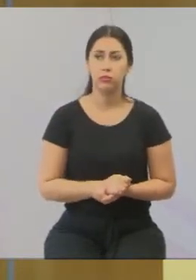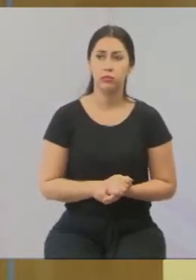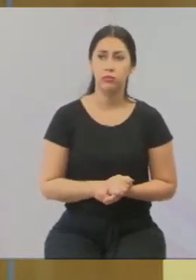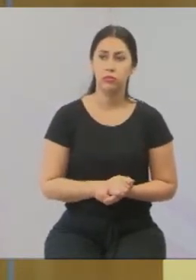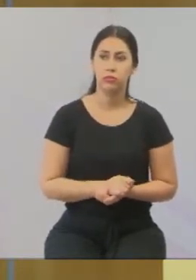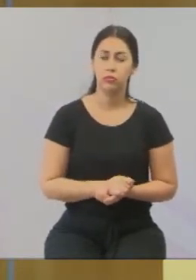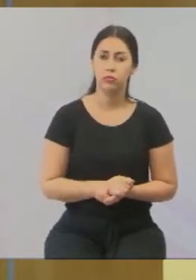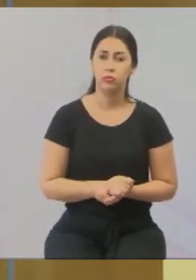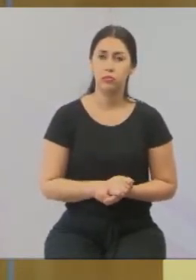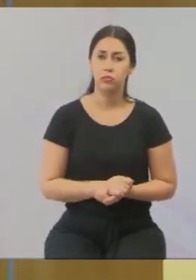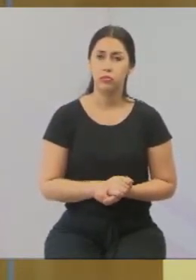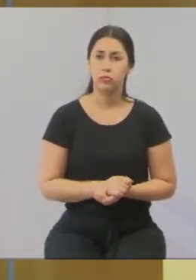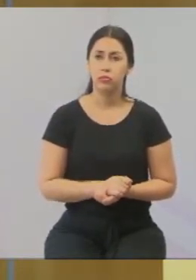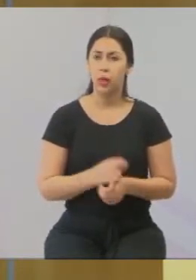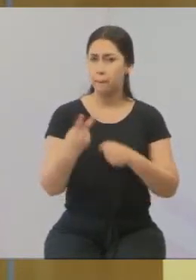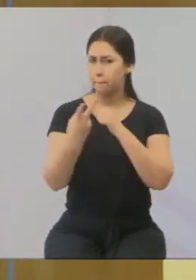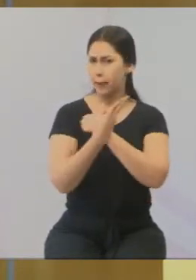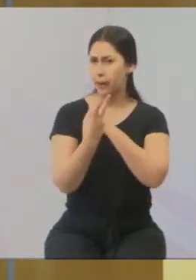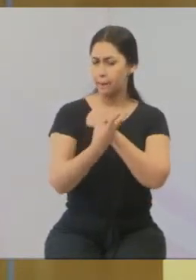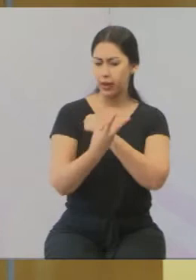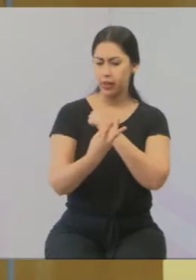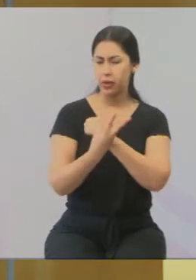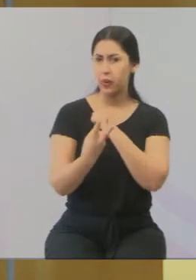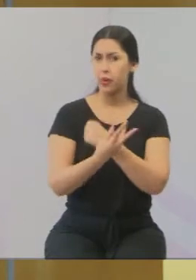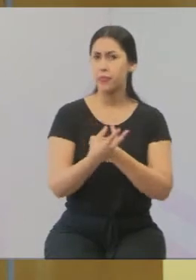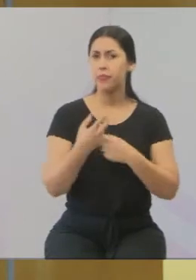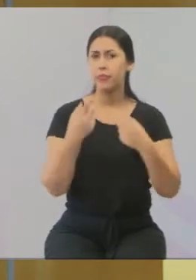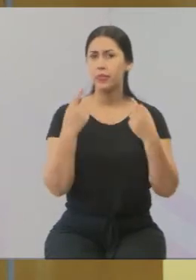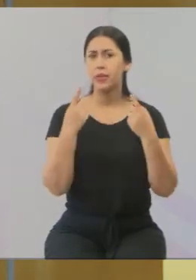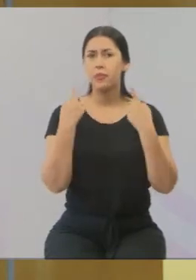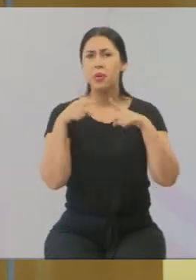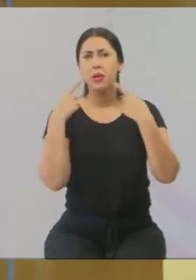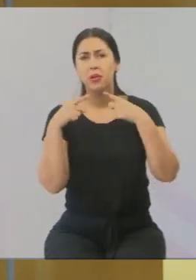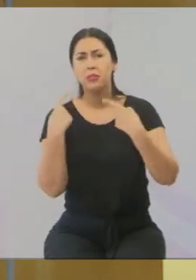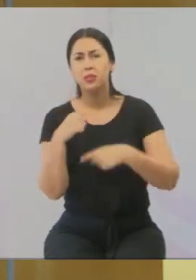usar o áudio dele, de muitas reclamações ali no SIM,